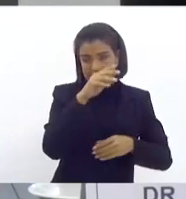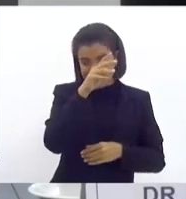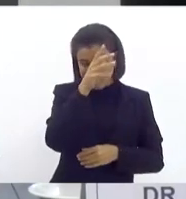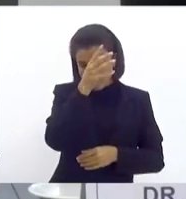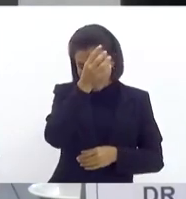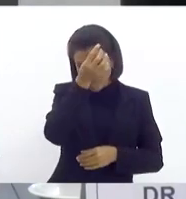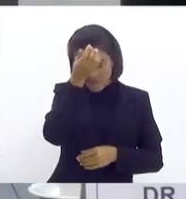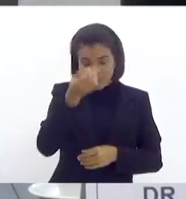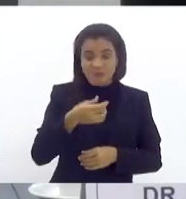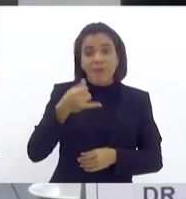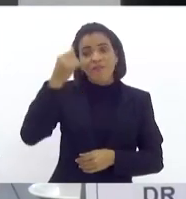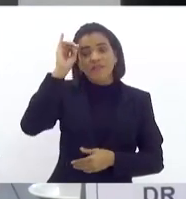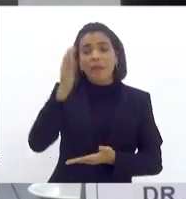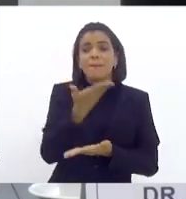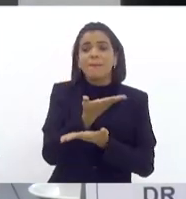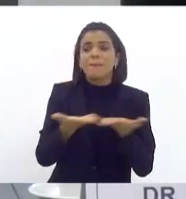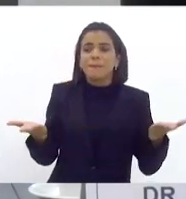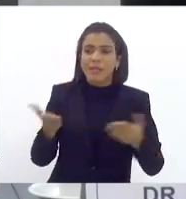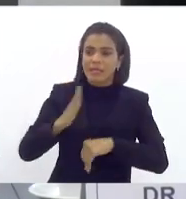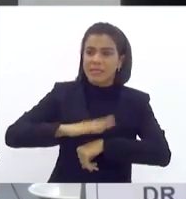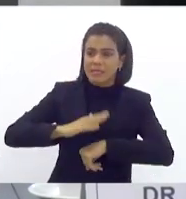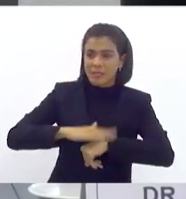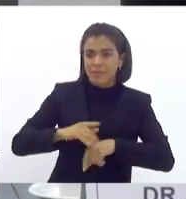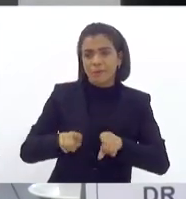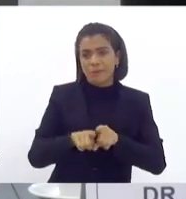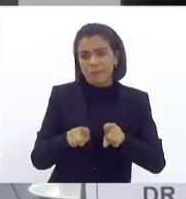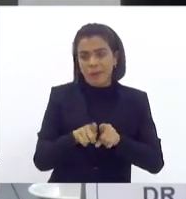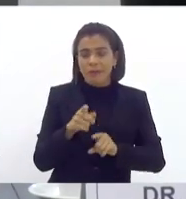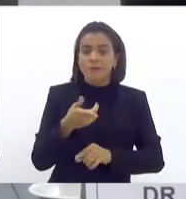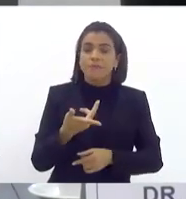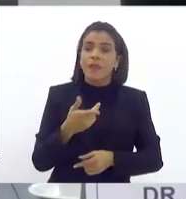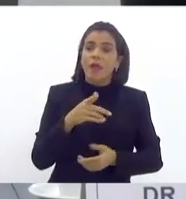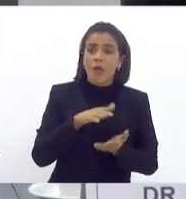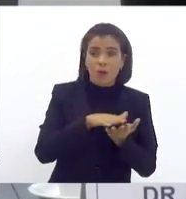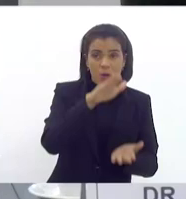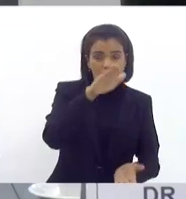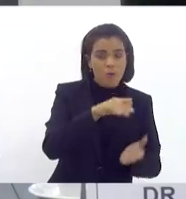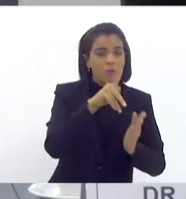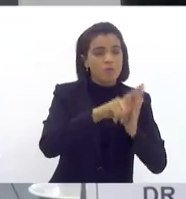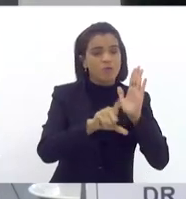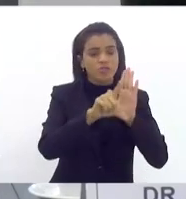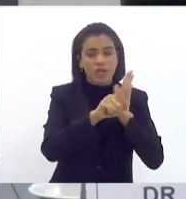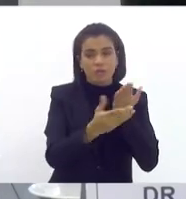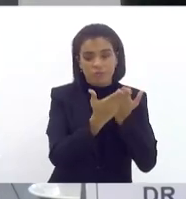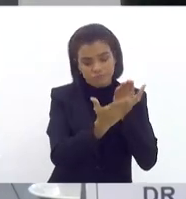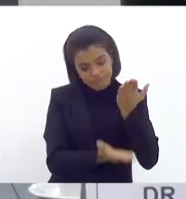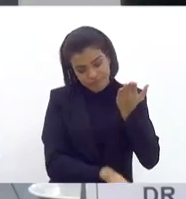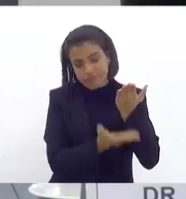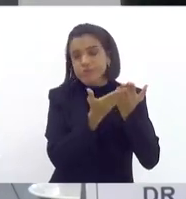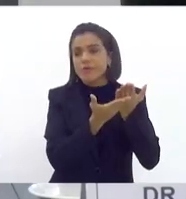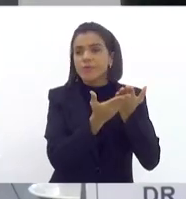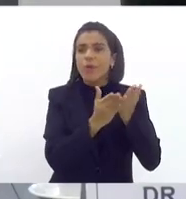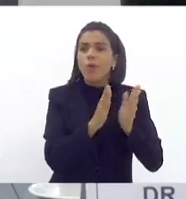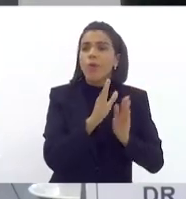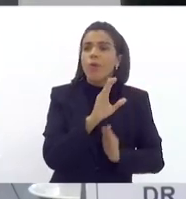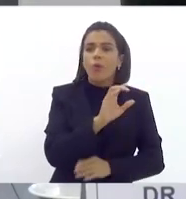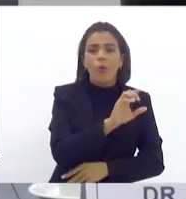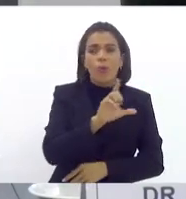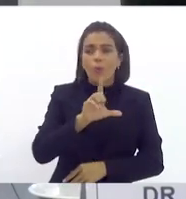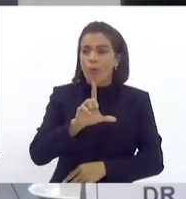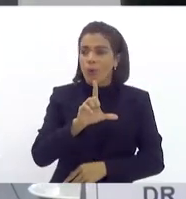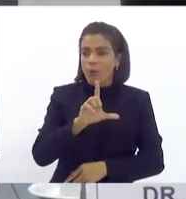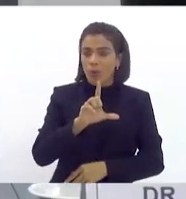perder produtividade aqui e objetivar. São os projetos em anexação, que vai o bloco do